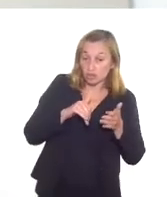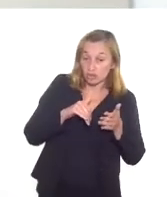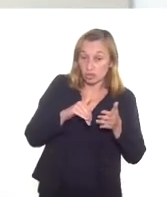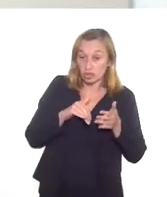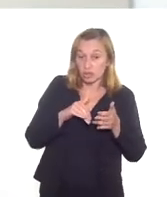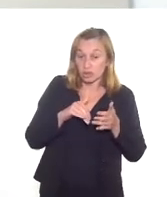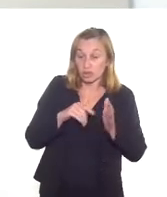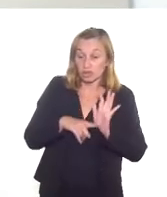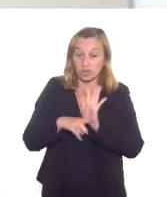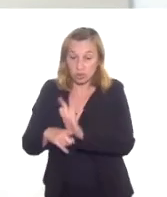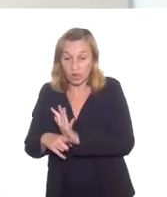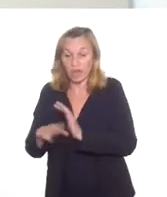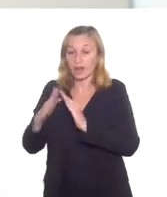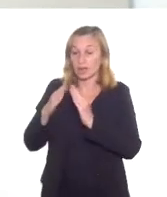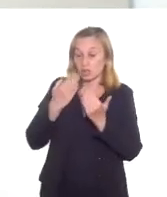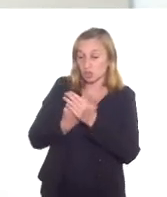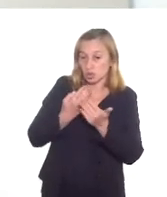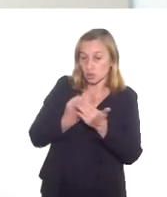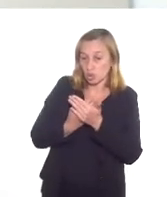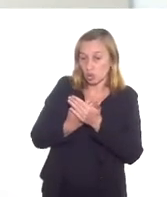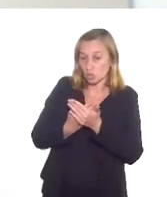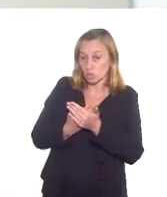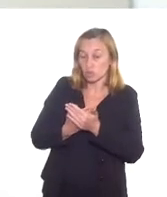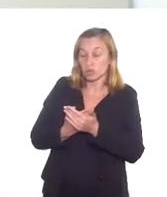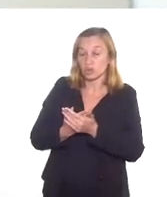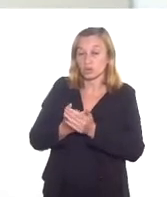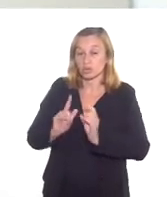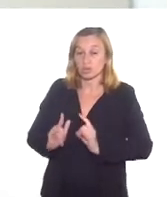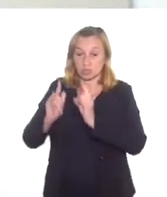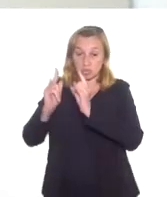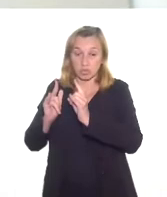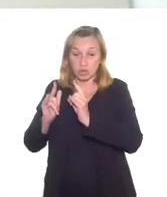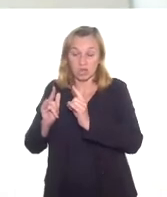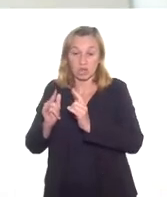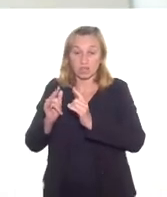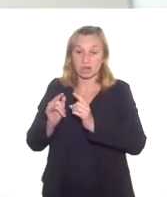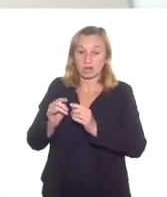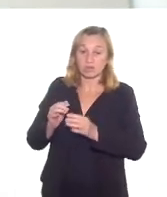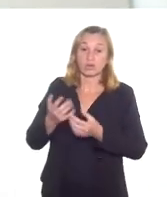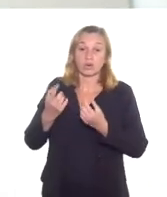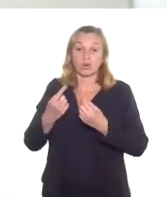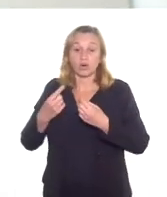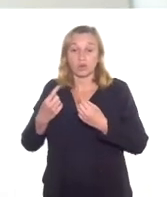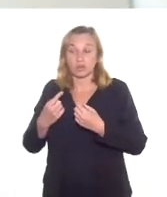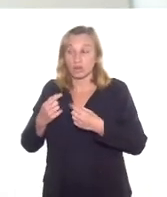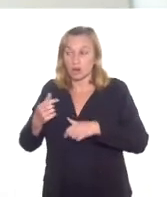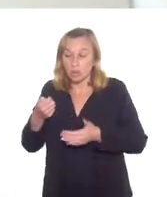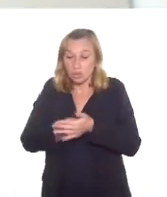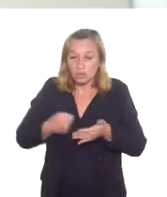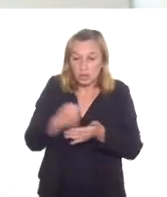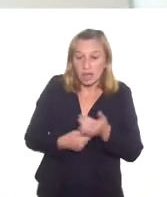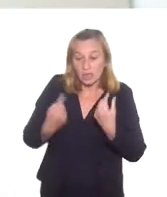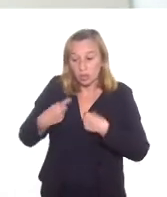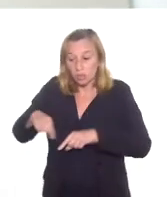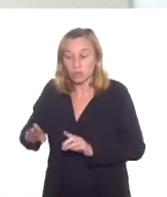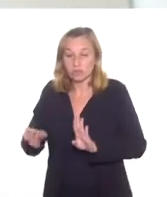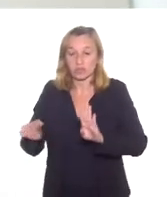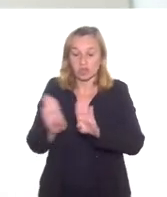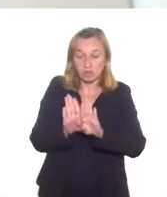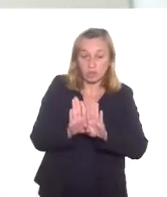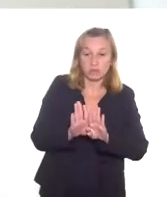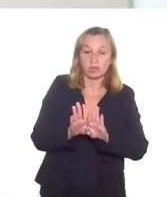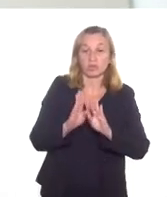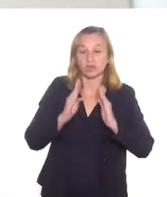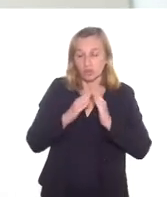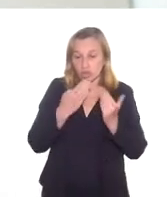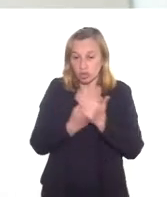escola para que fosse construído ali um prédio. A gente tem lutado muito contra o fechamento de escolas, contra o fechamento das unidades educacionais.